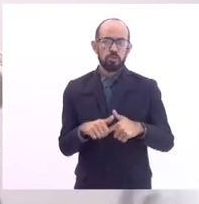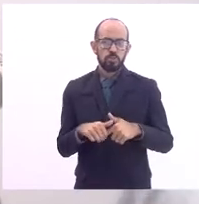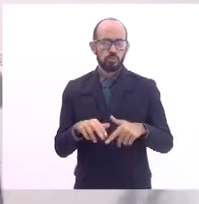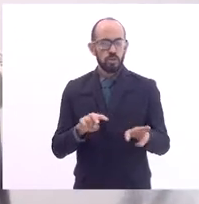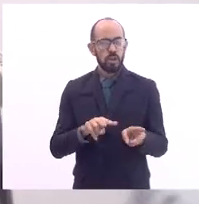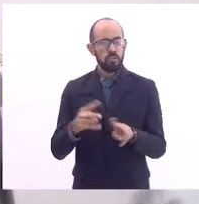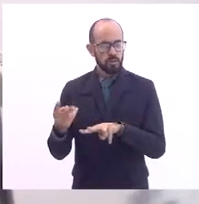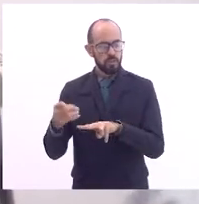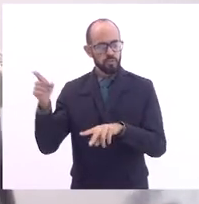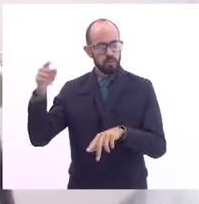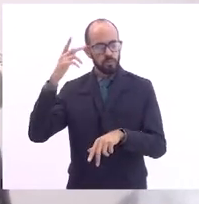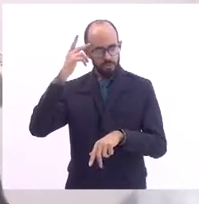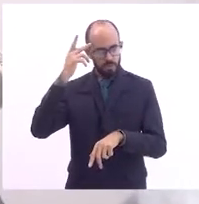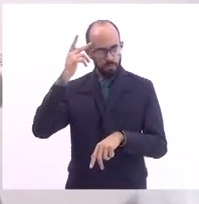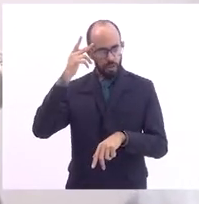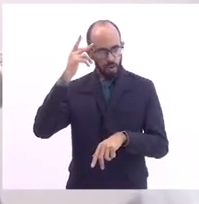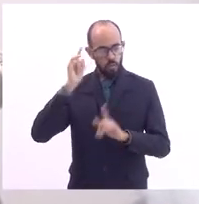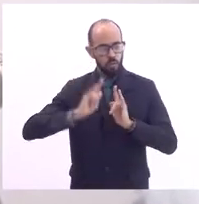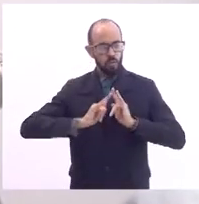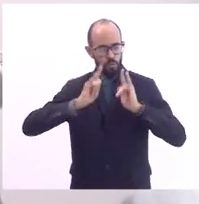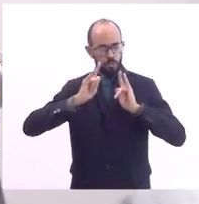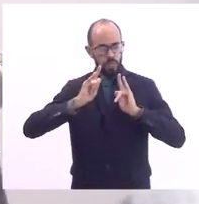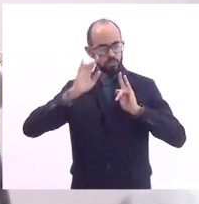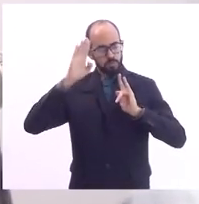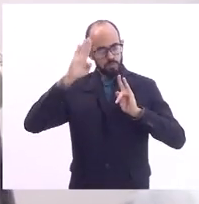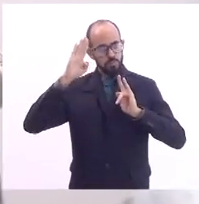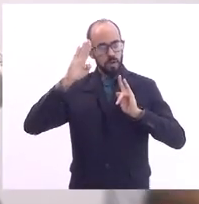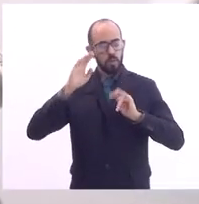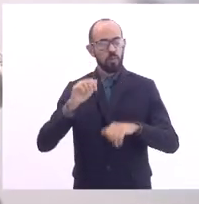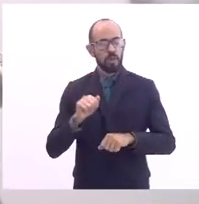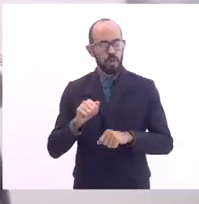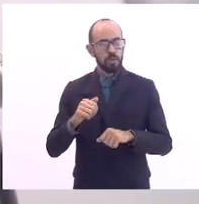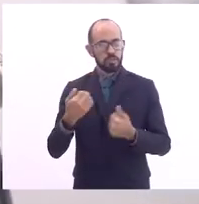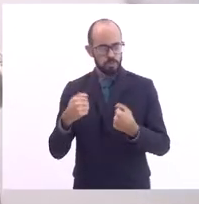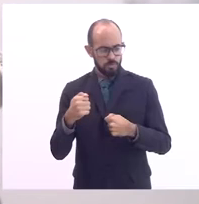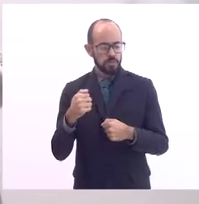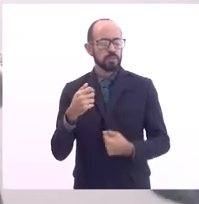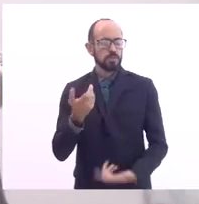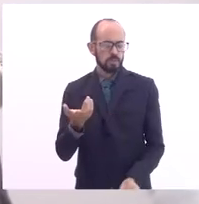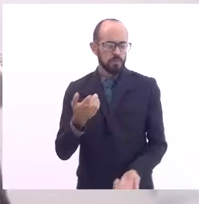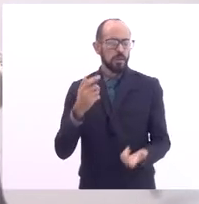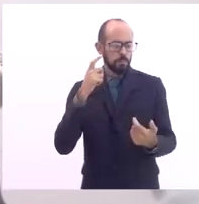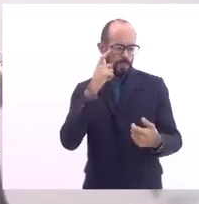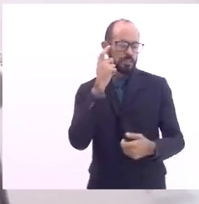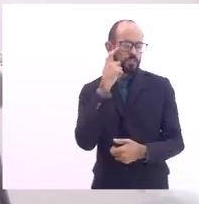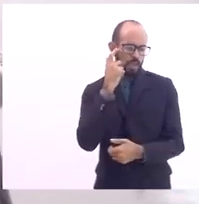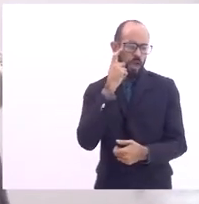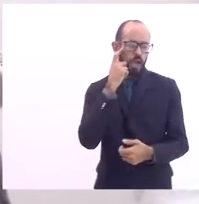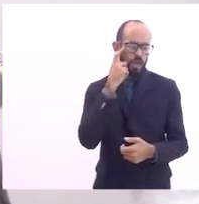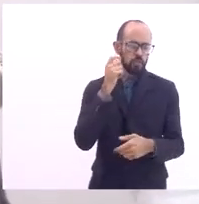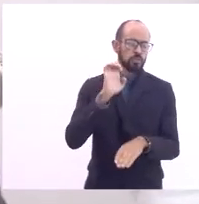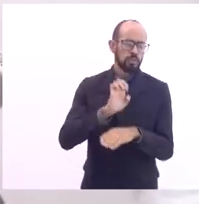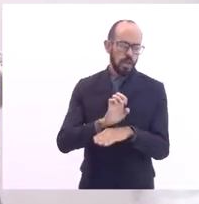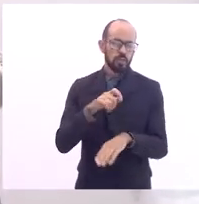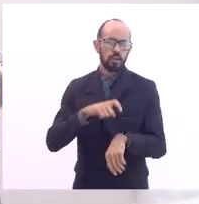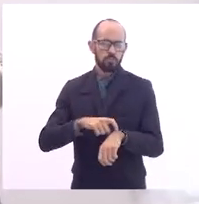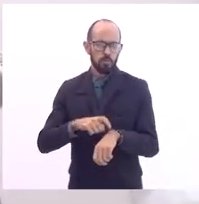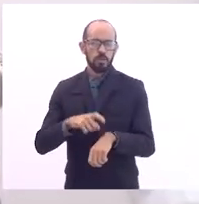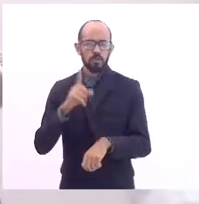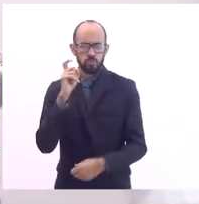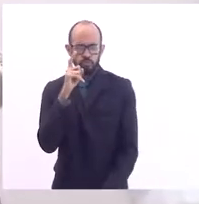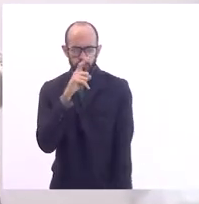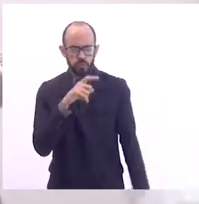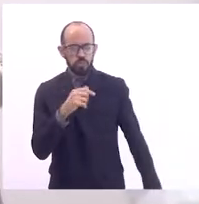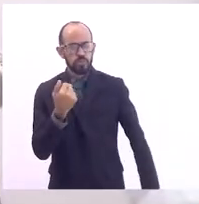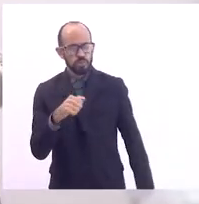São Paulo. E aí a gente tem que fazer essa reflexão. Afinal de contas, o Estado vive um momento difícil, a gente precisa